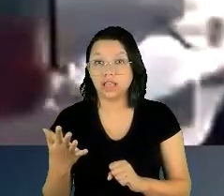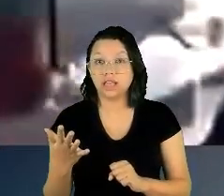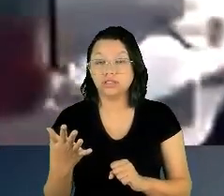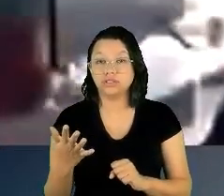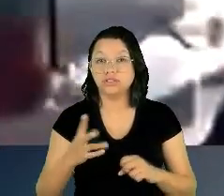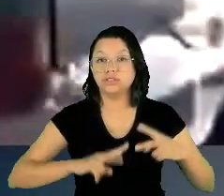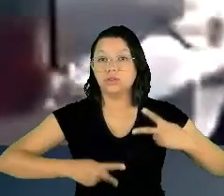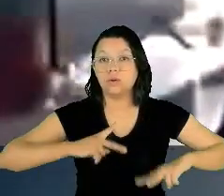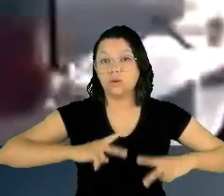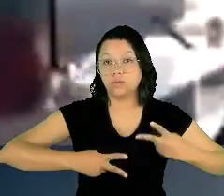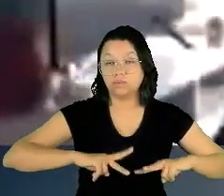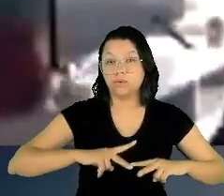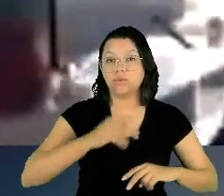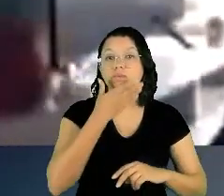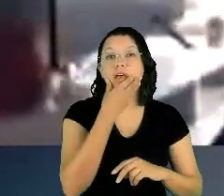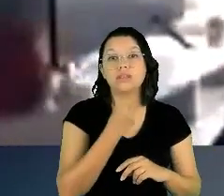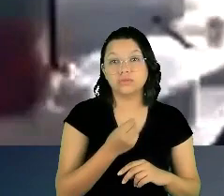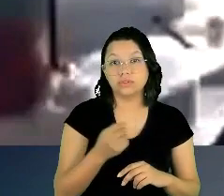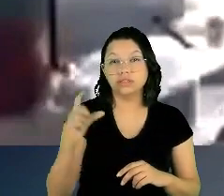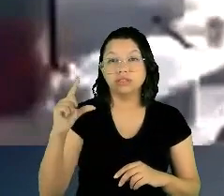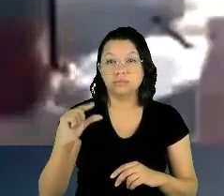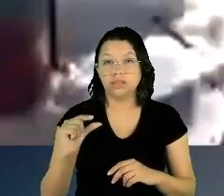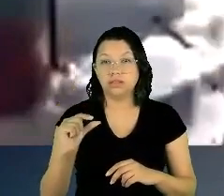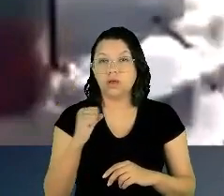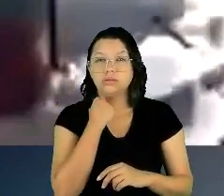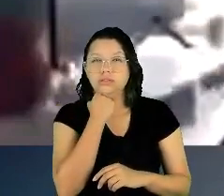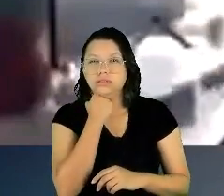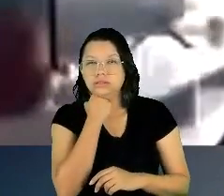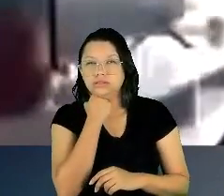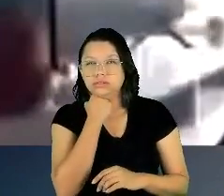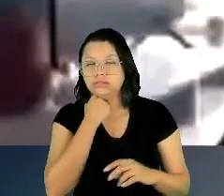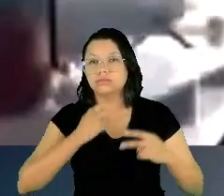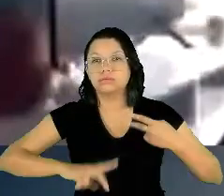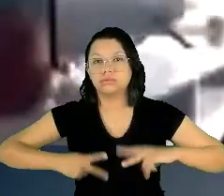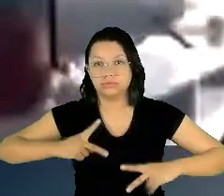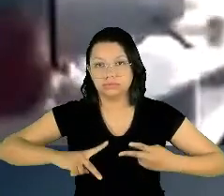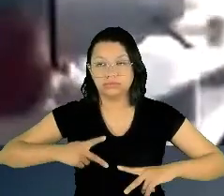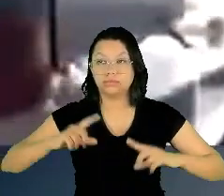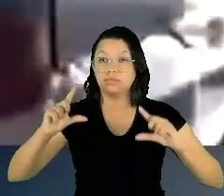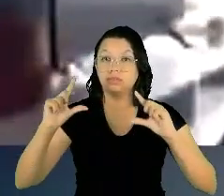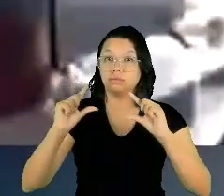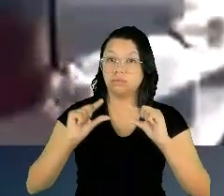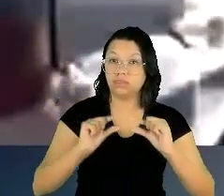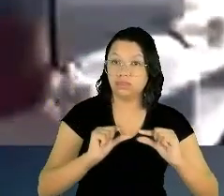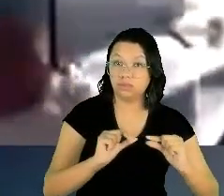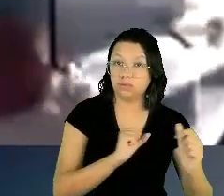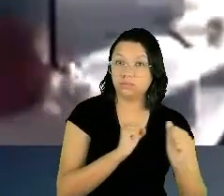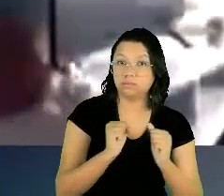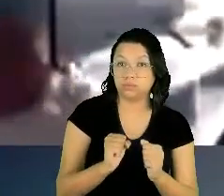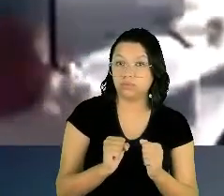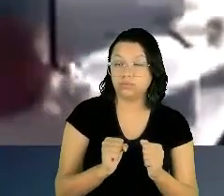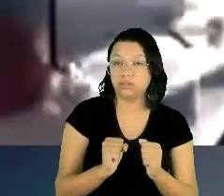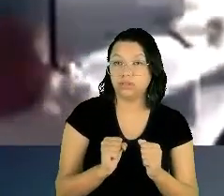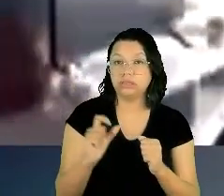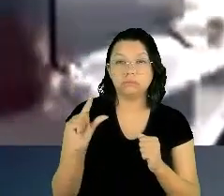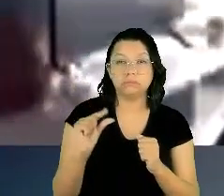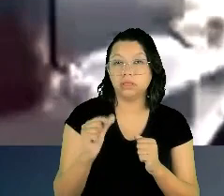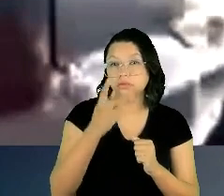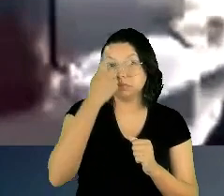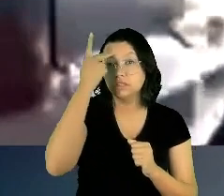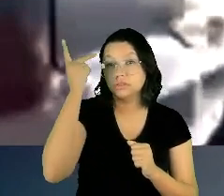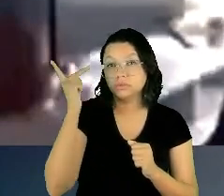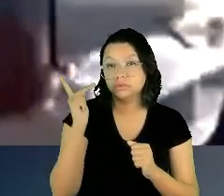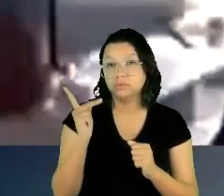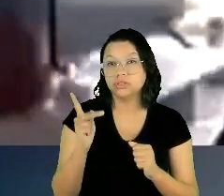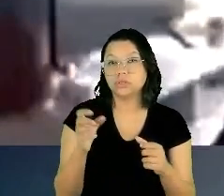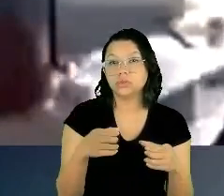nível de cortisol, que é o hormônio do estresse. E quanto menor o status desse executivo, ou seja, o poder, né,